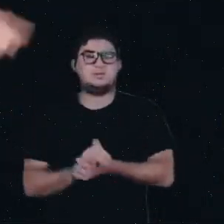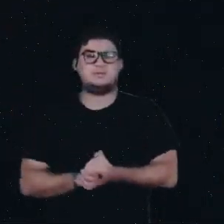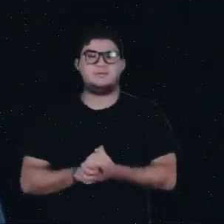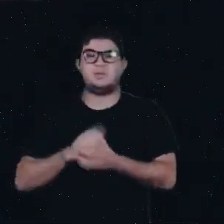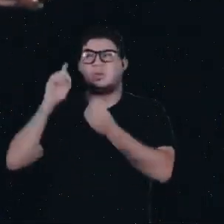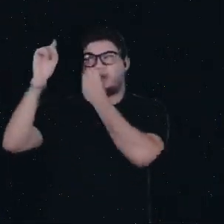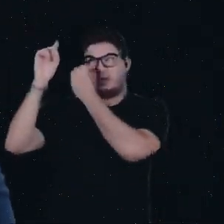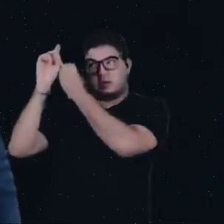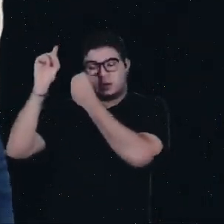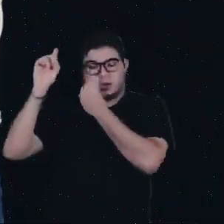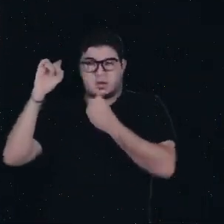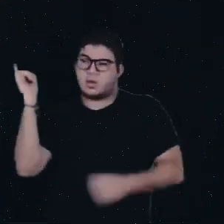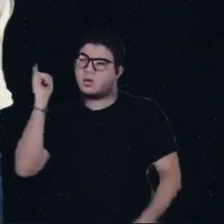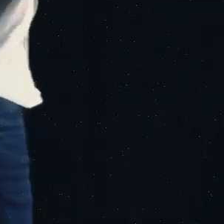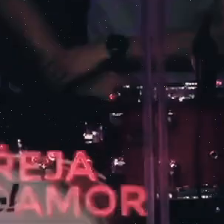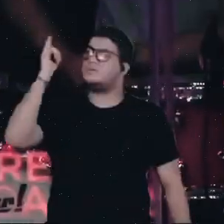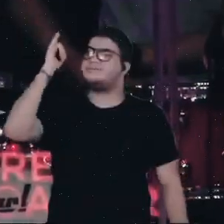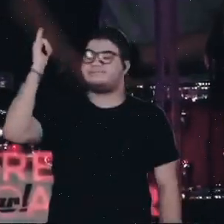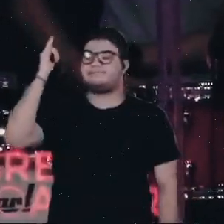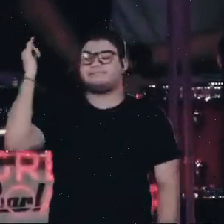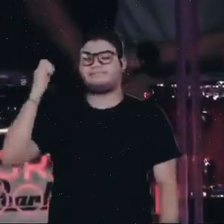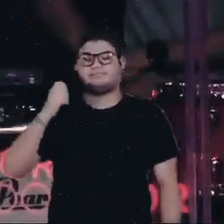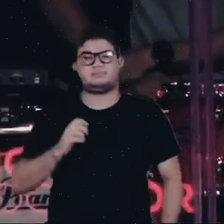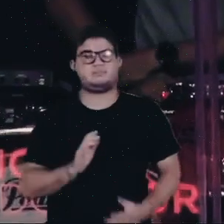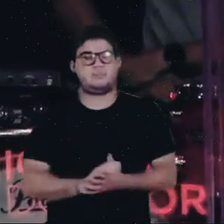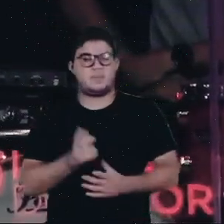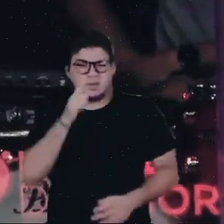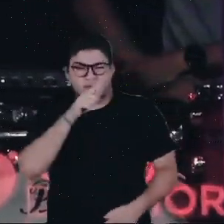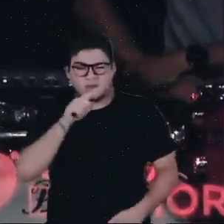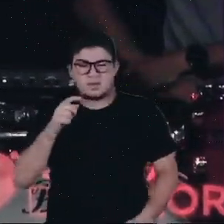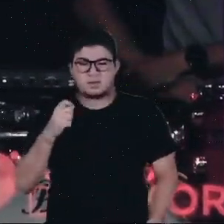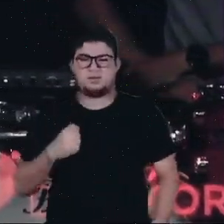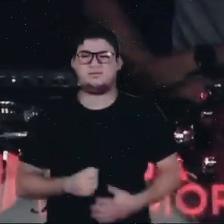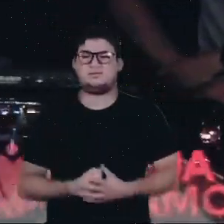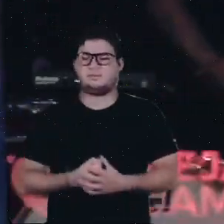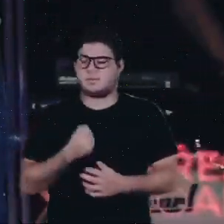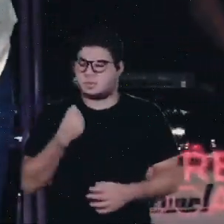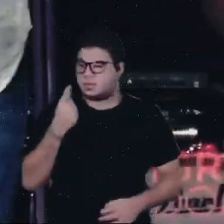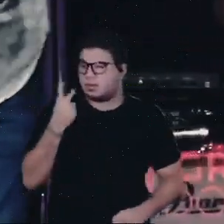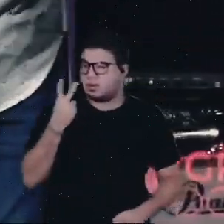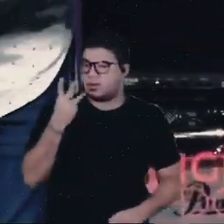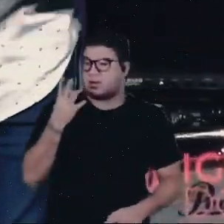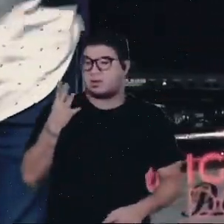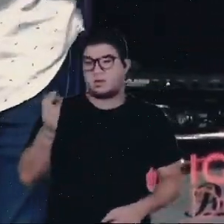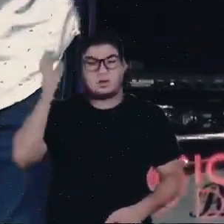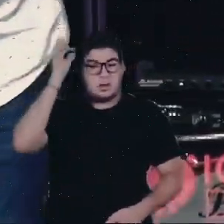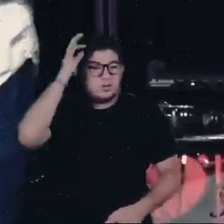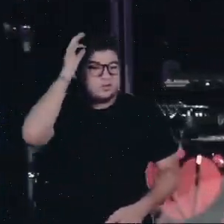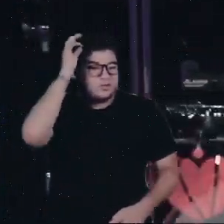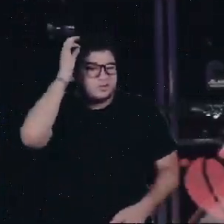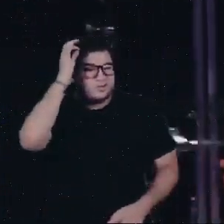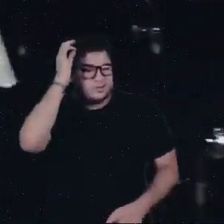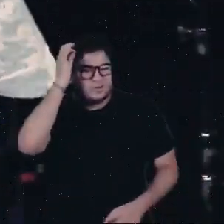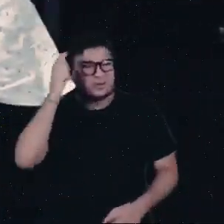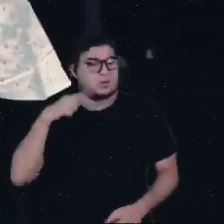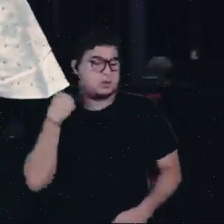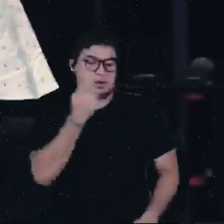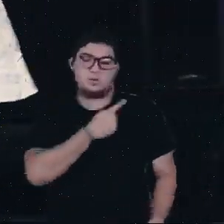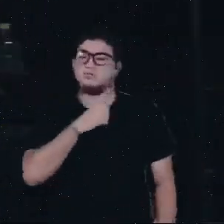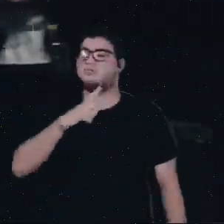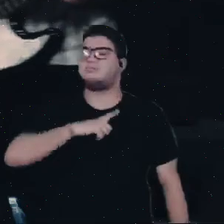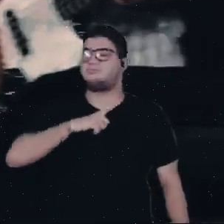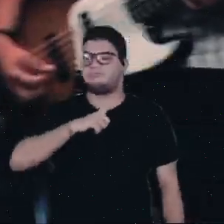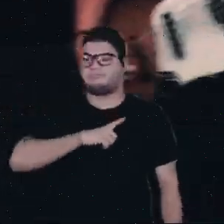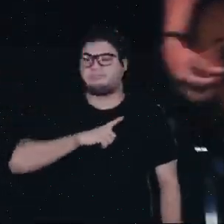Deus se importa até com a quantidade. Gente, com a quantidade de fio de cabelo que a gente tem.